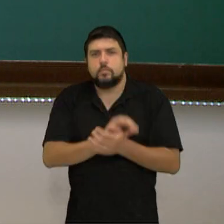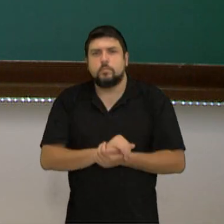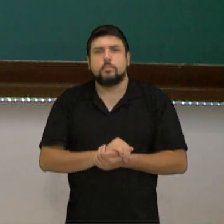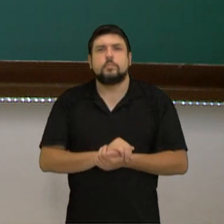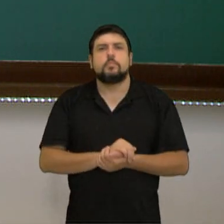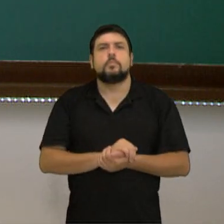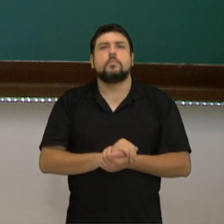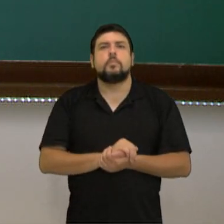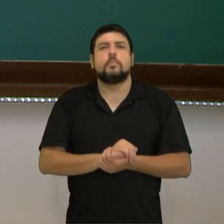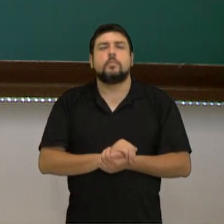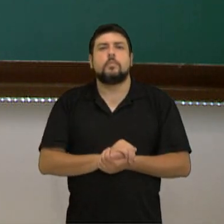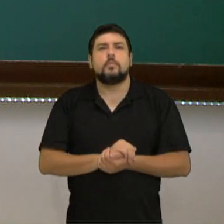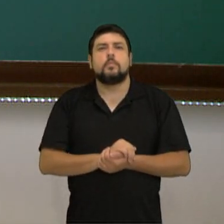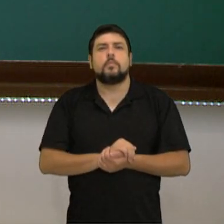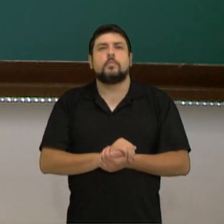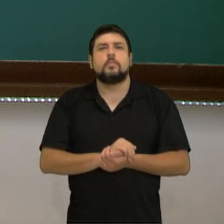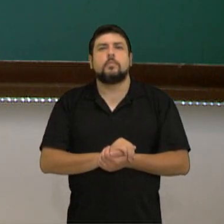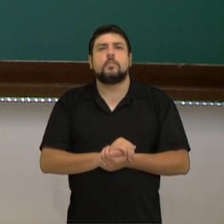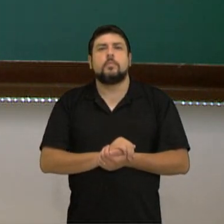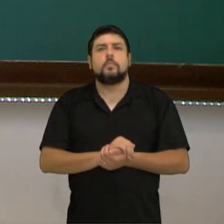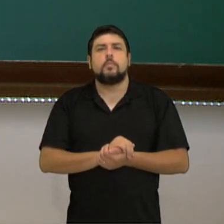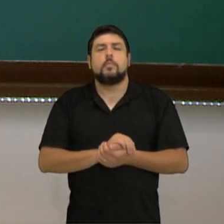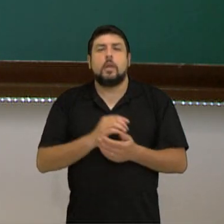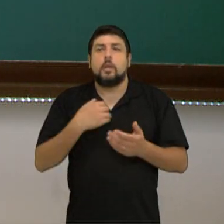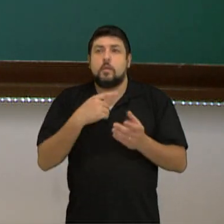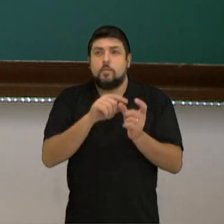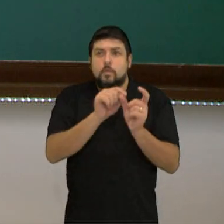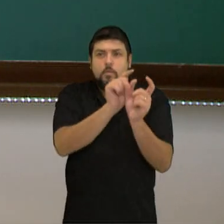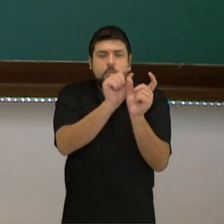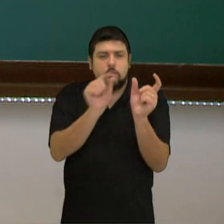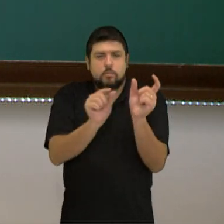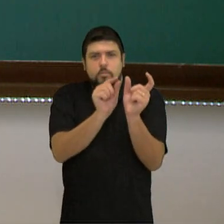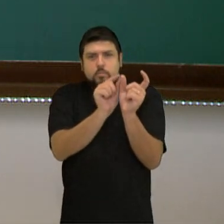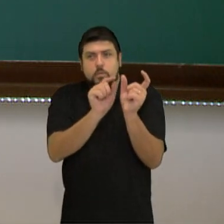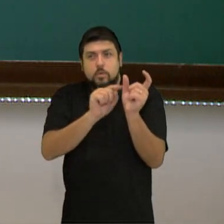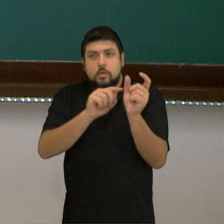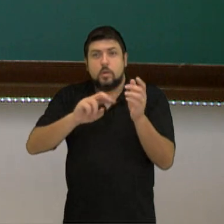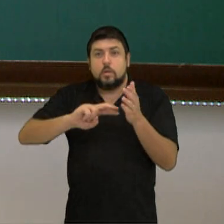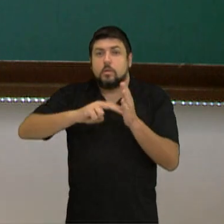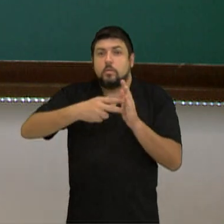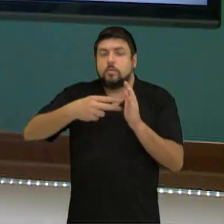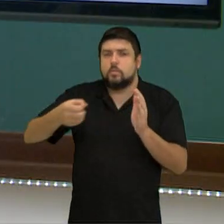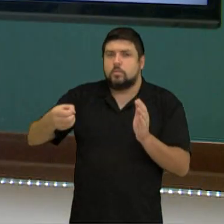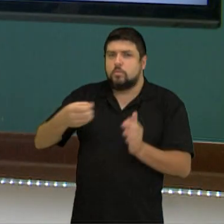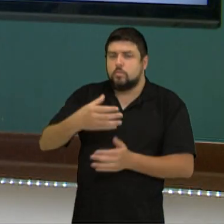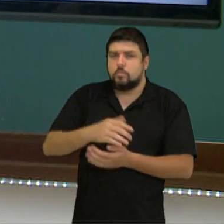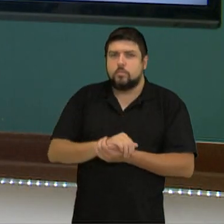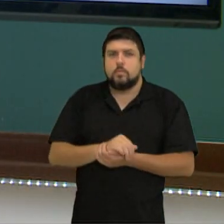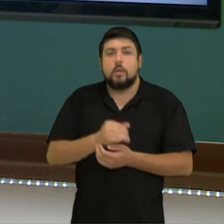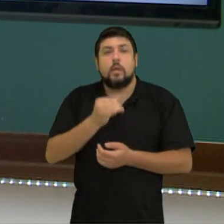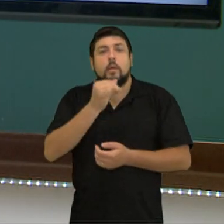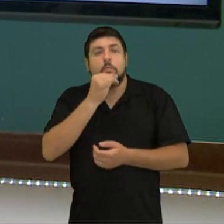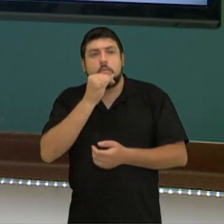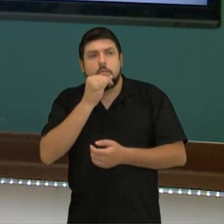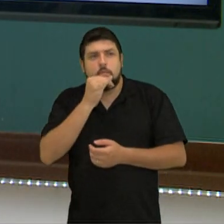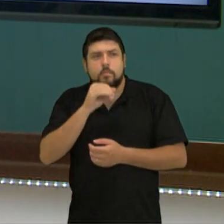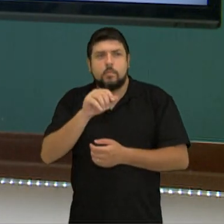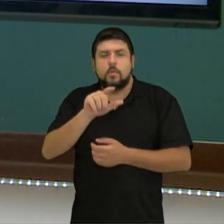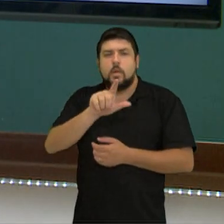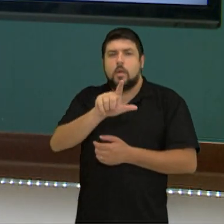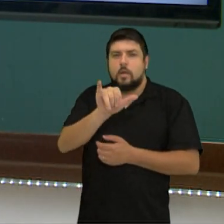tá ok? Então, essa que é a ideia do sufixo. Por exemplo, o ly, o nes,